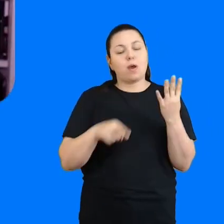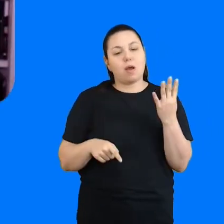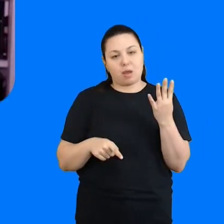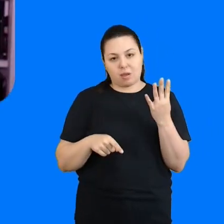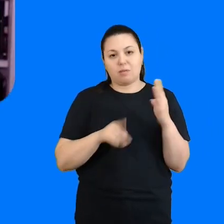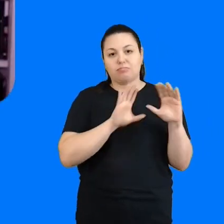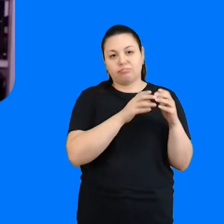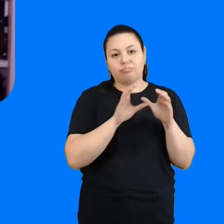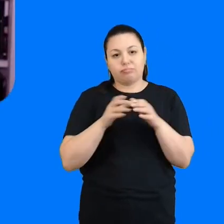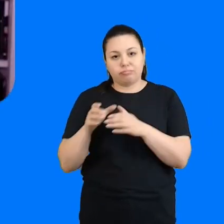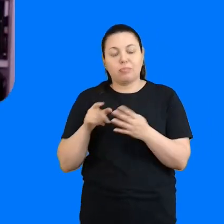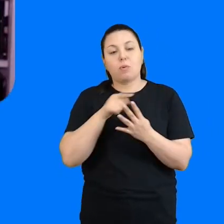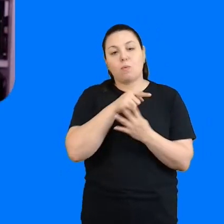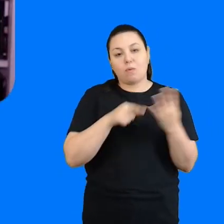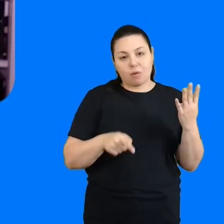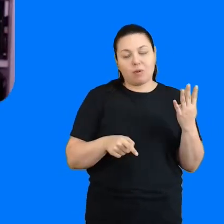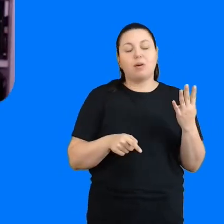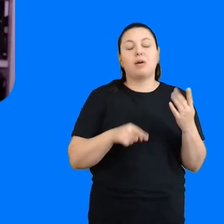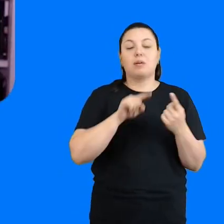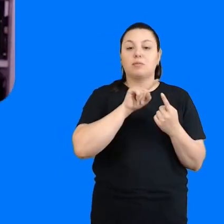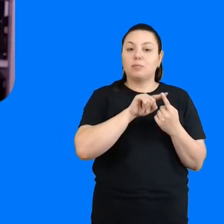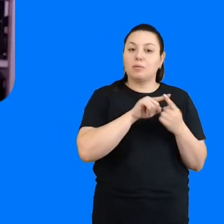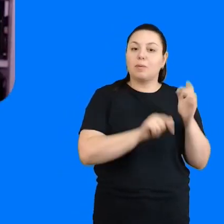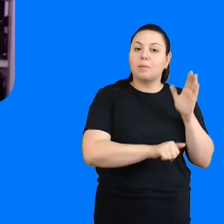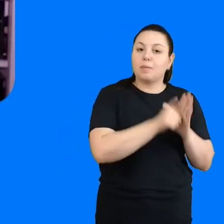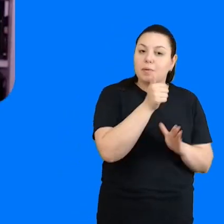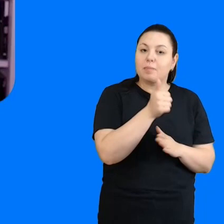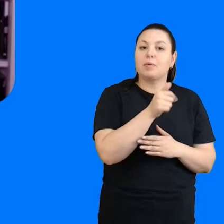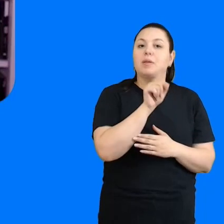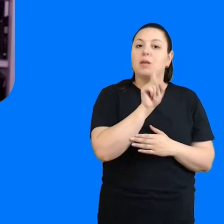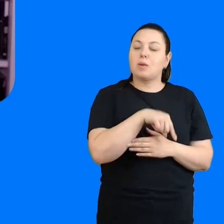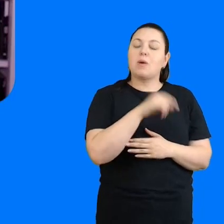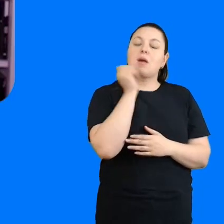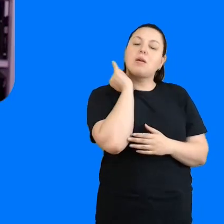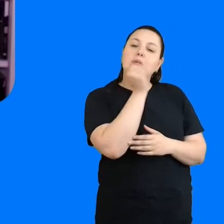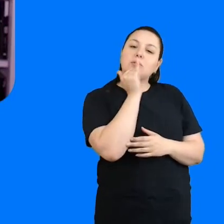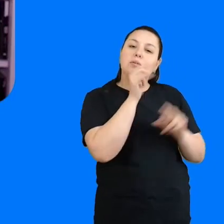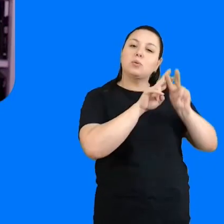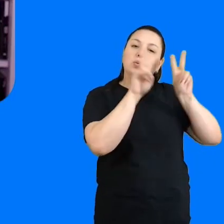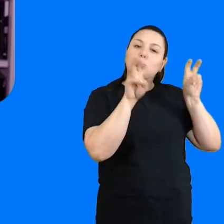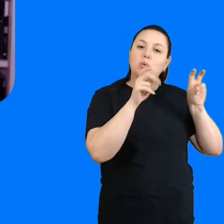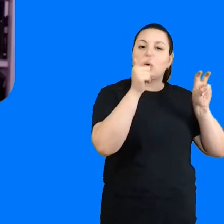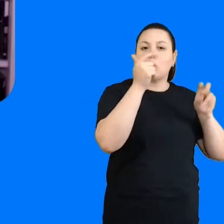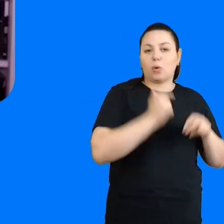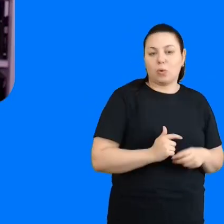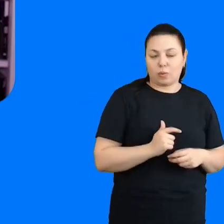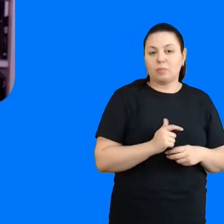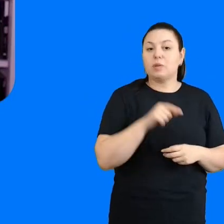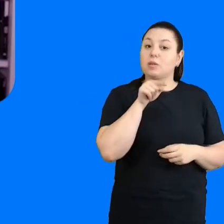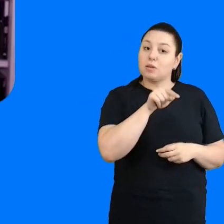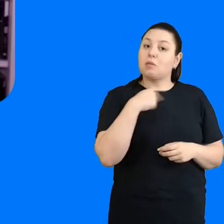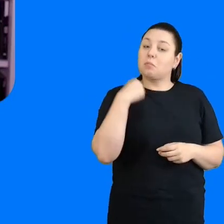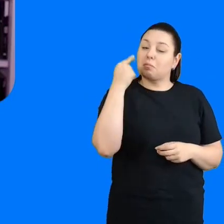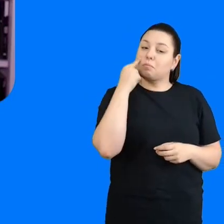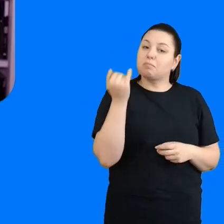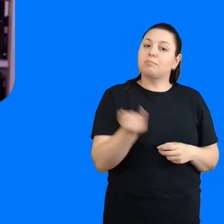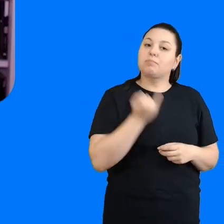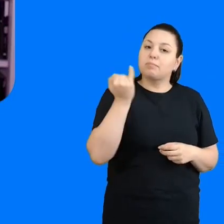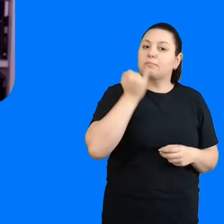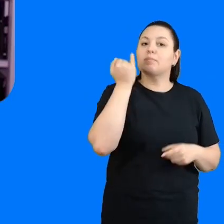um primeiro era as histórias que eu conto sobre mim. E eu achei isso importante porque